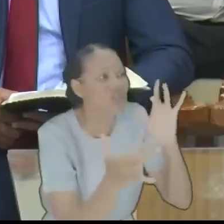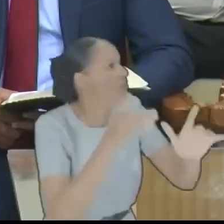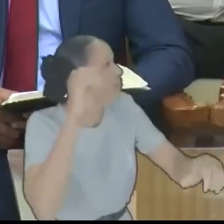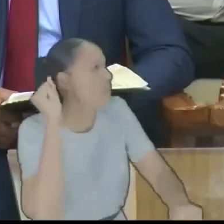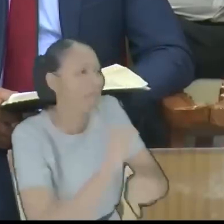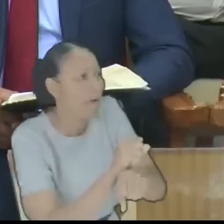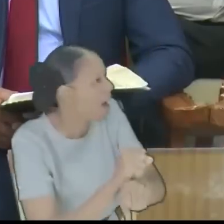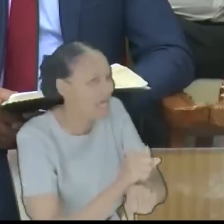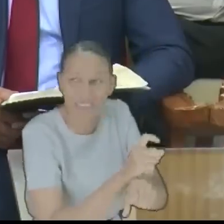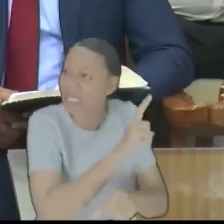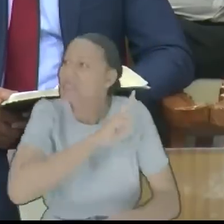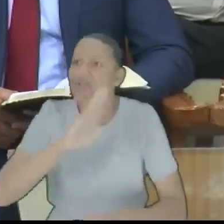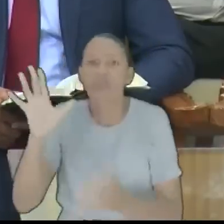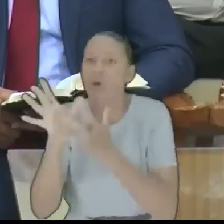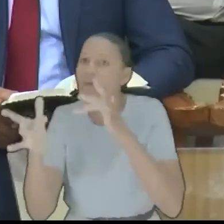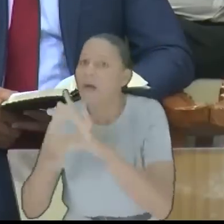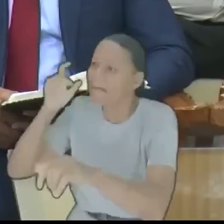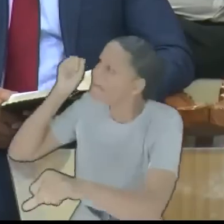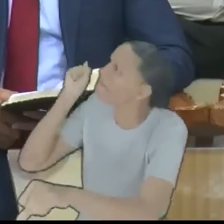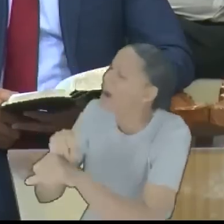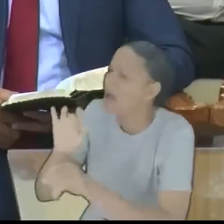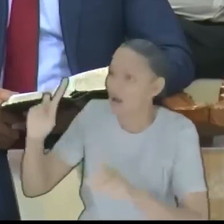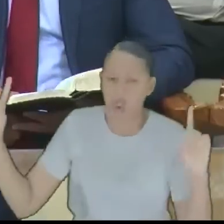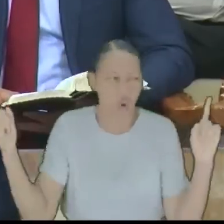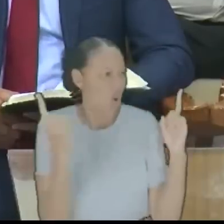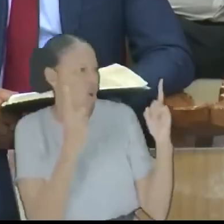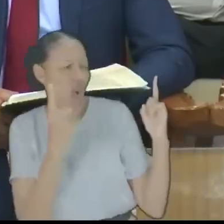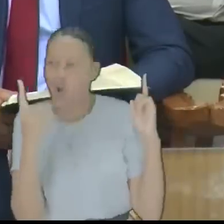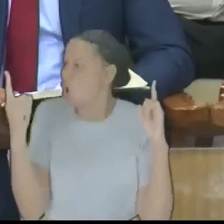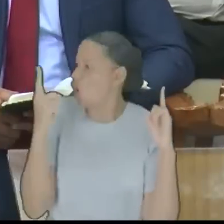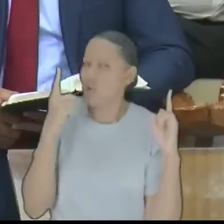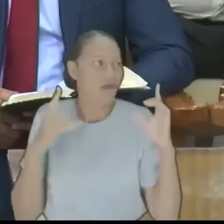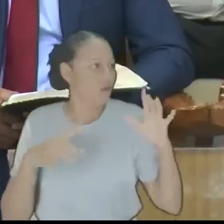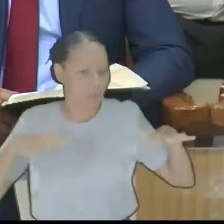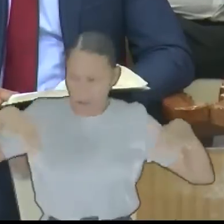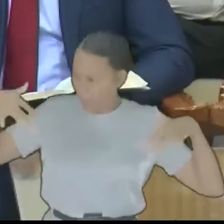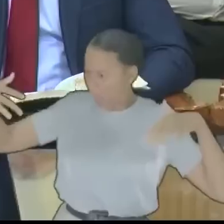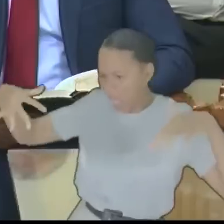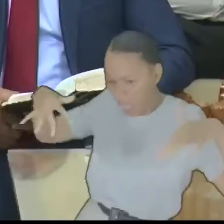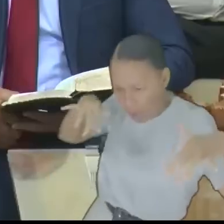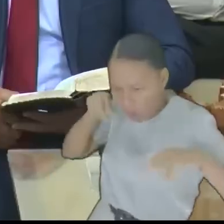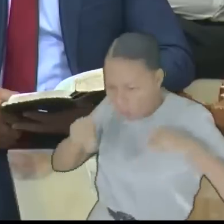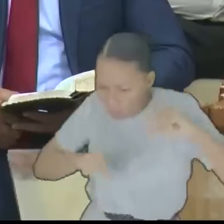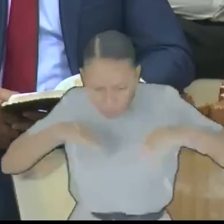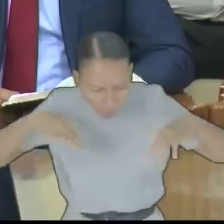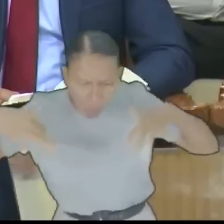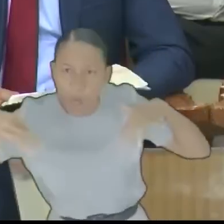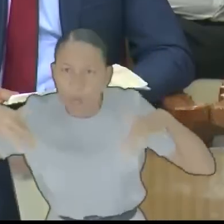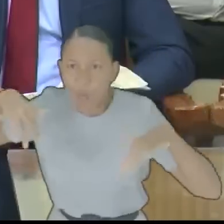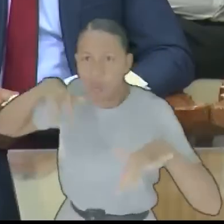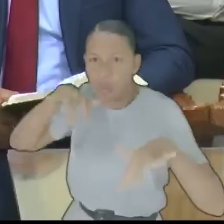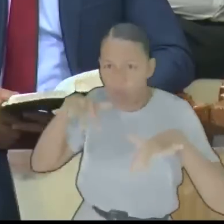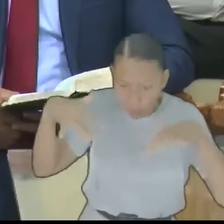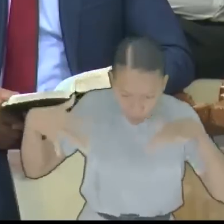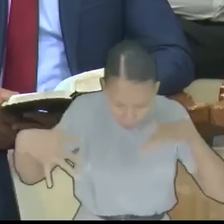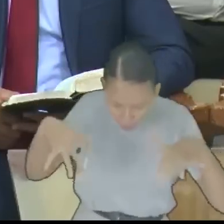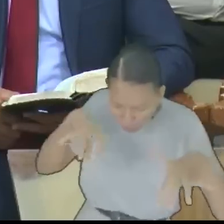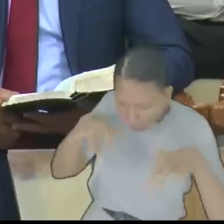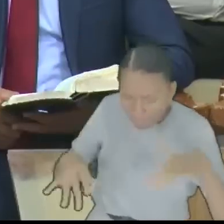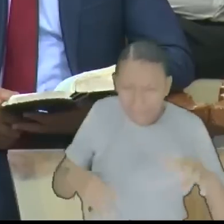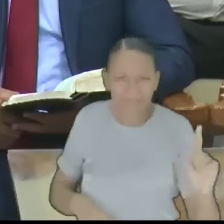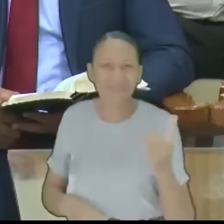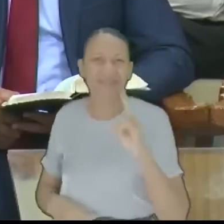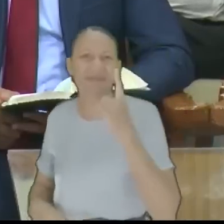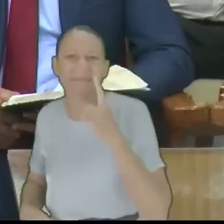nome de Jesus, pare com isso. E o povo ficou assustado nas arquibancadas. Veio um dos